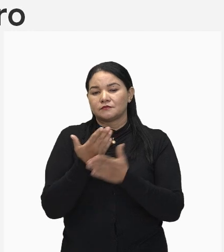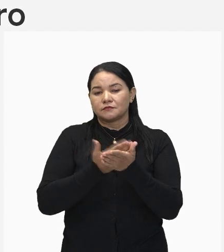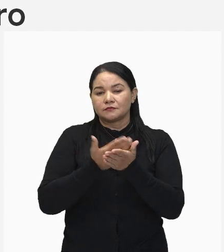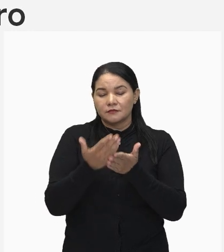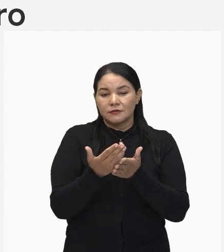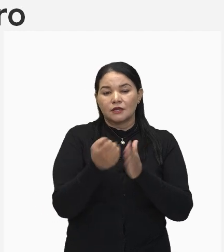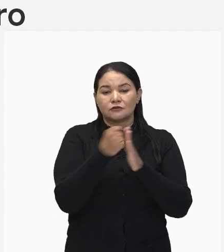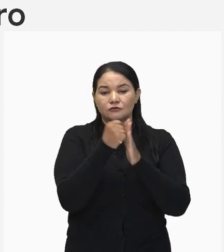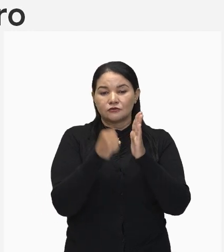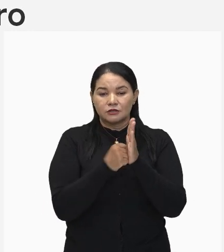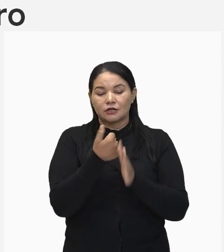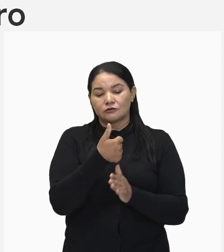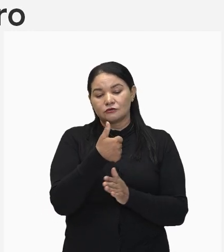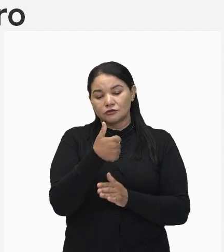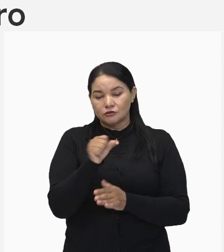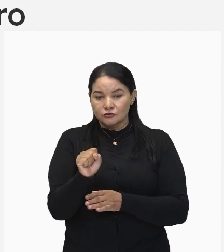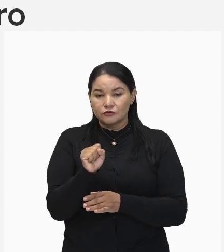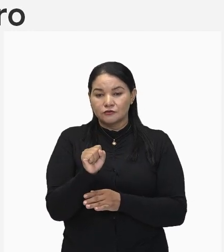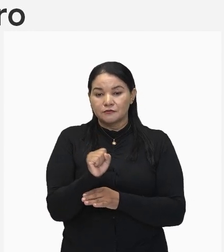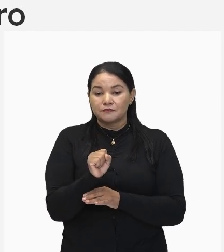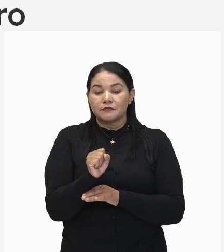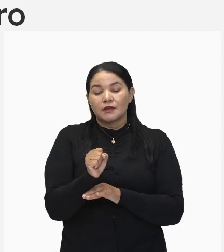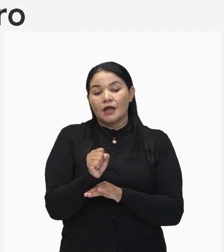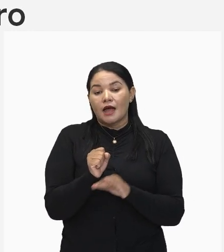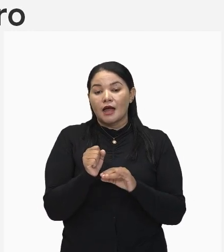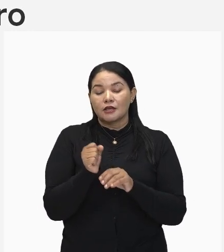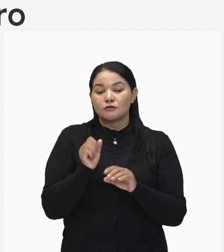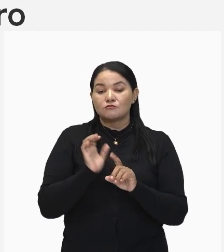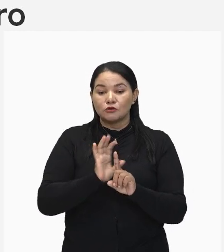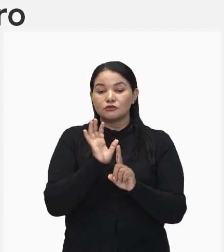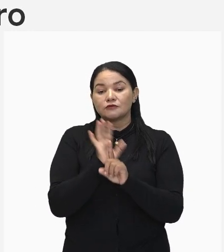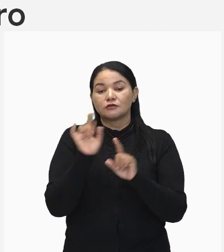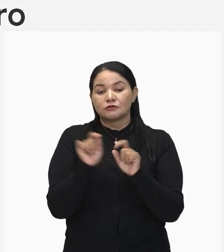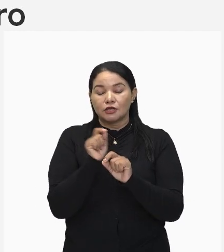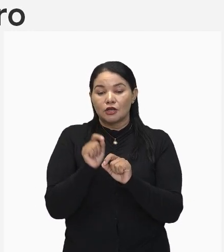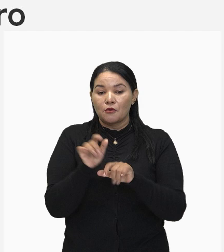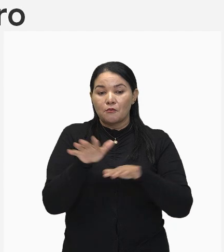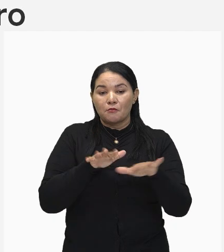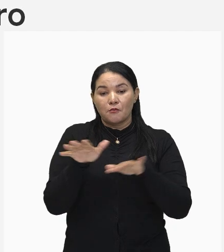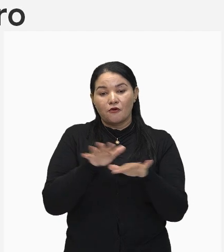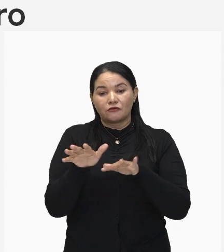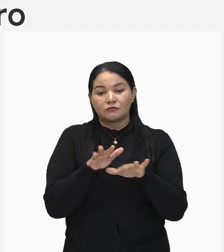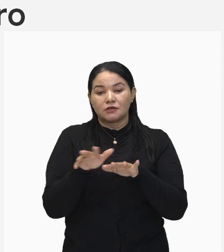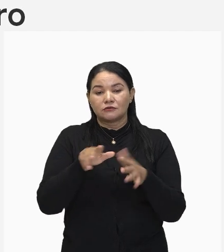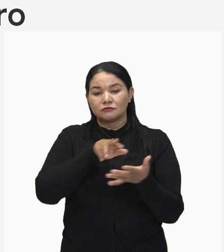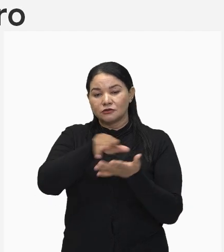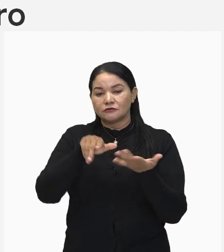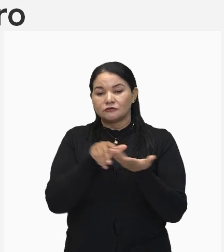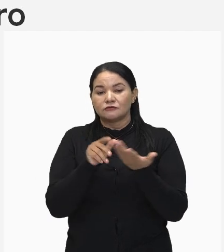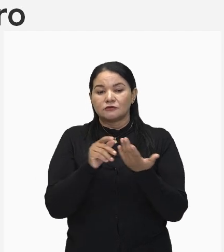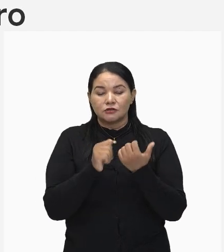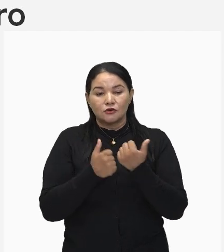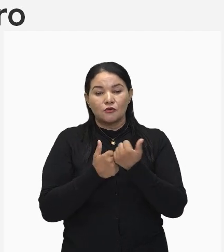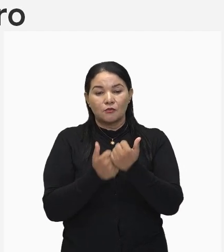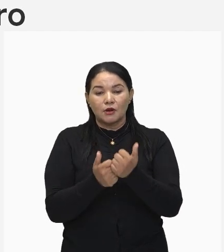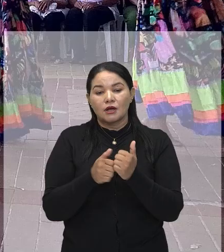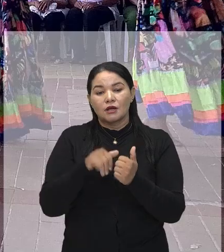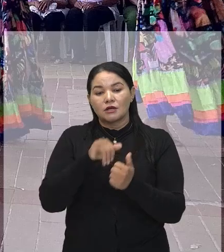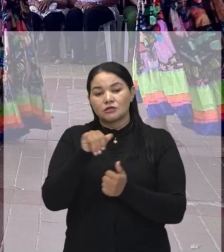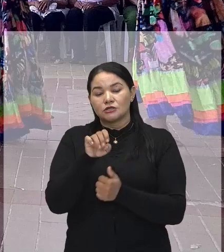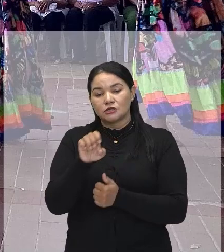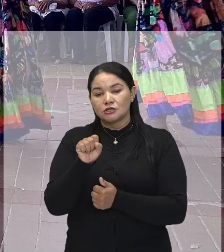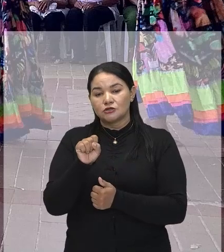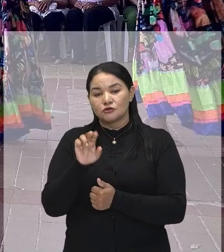XVIII, motivado pelos movimentos exploratórios dos bandeirantes acompanhados por jesuítas. E vamos mostrar uma